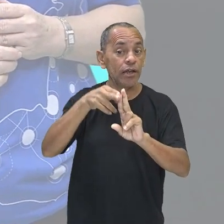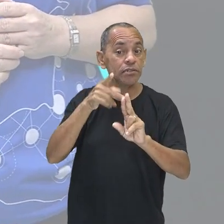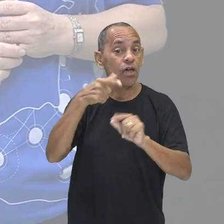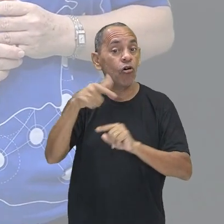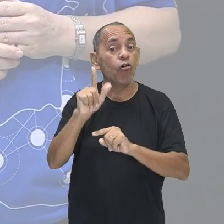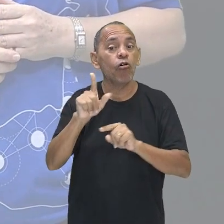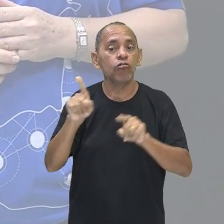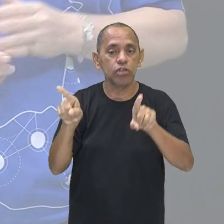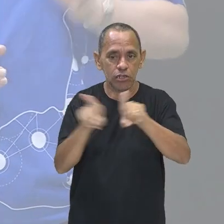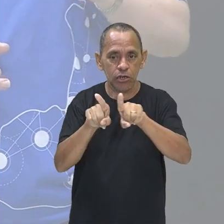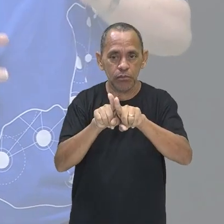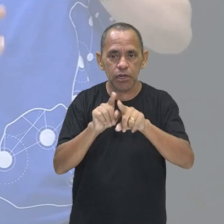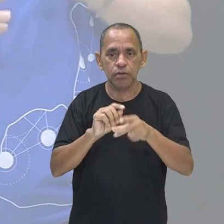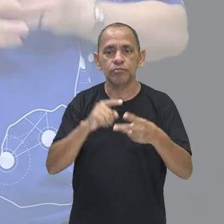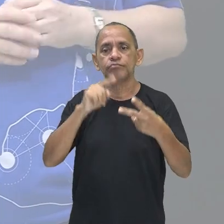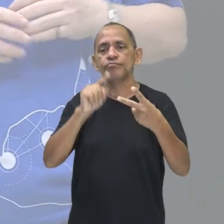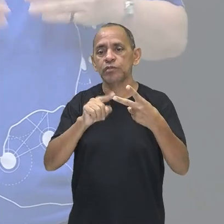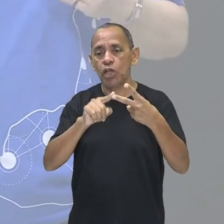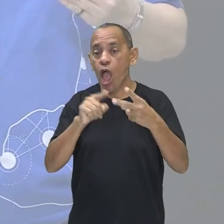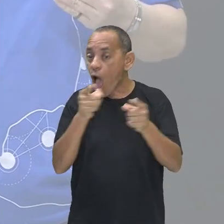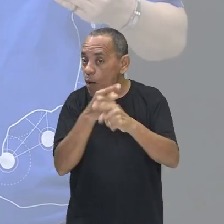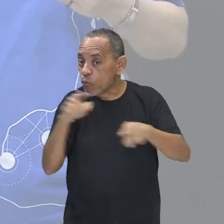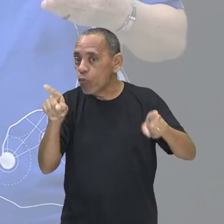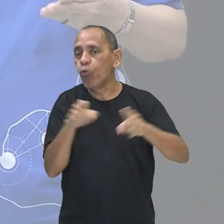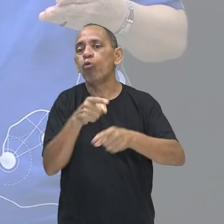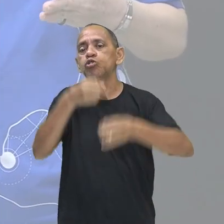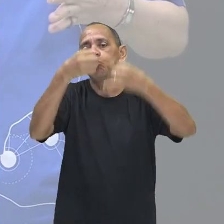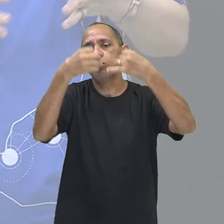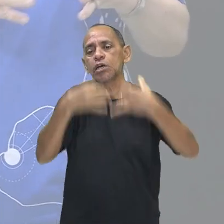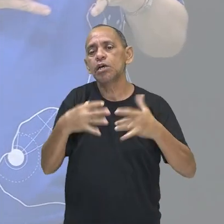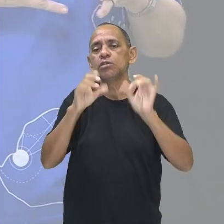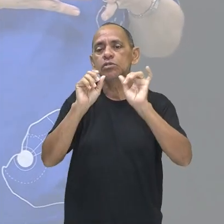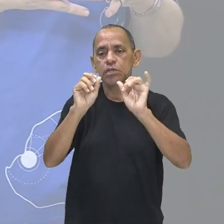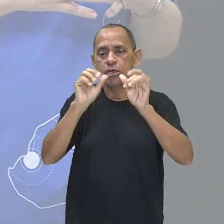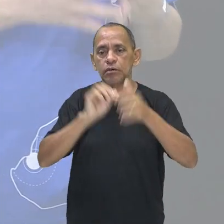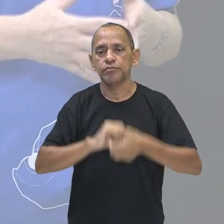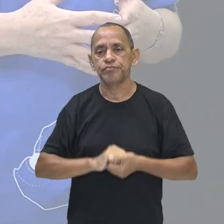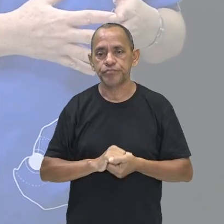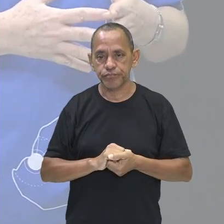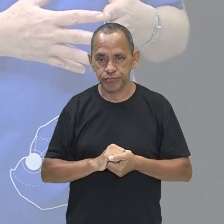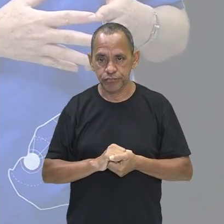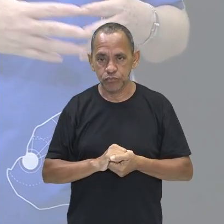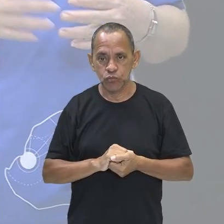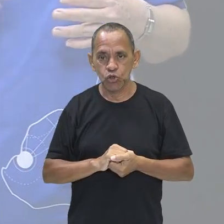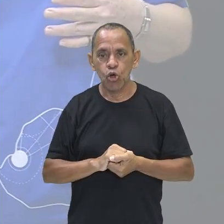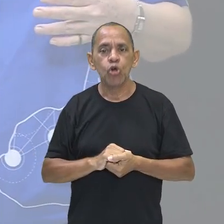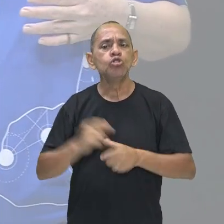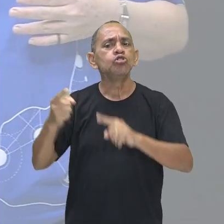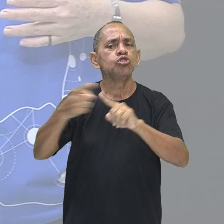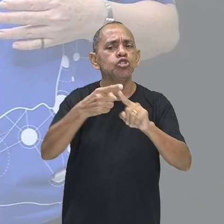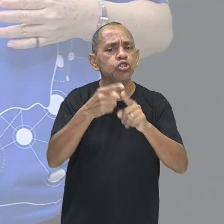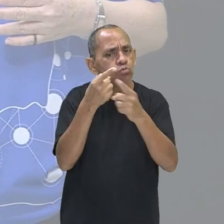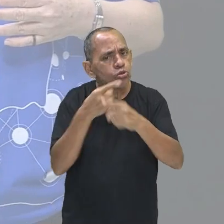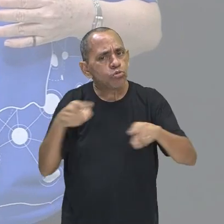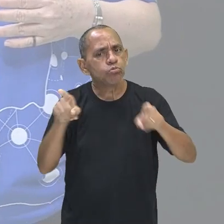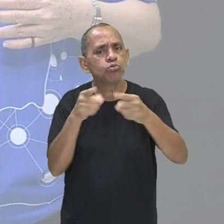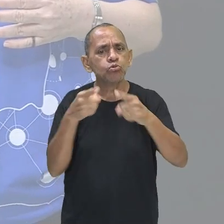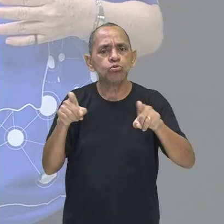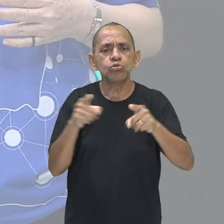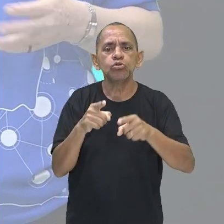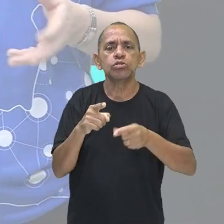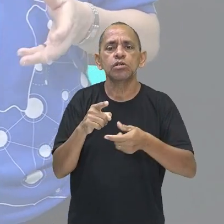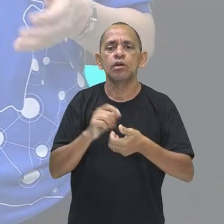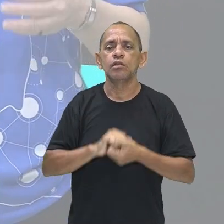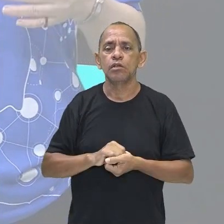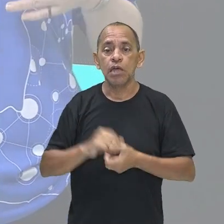Nova música, né, que é justamente falando sobre o estilo de música, outros